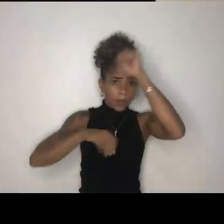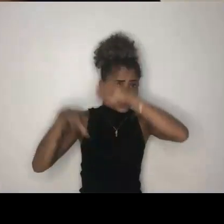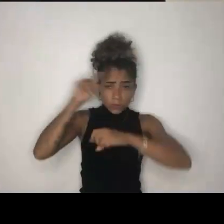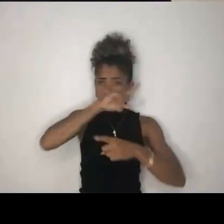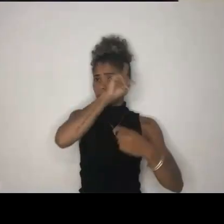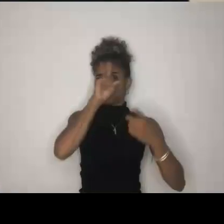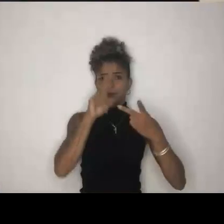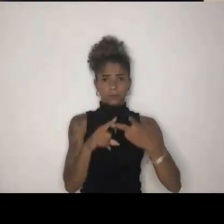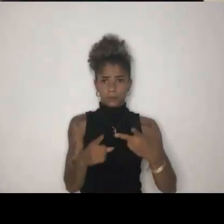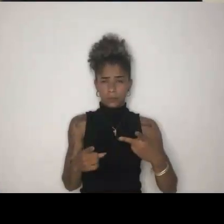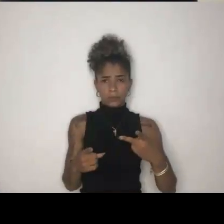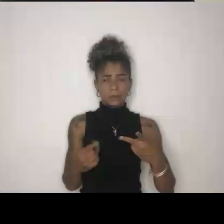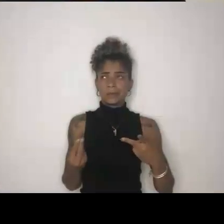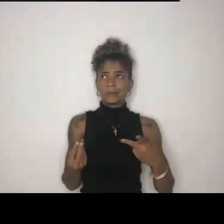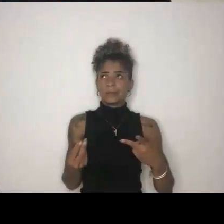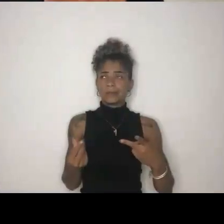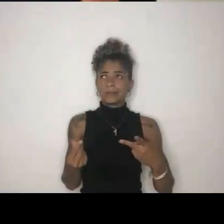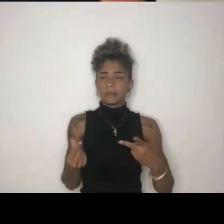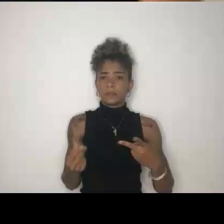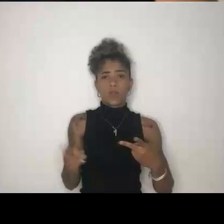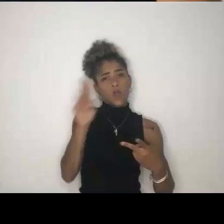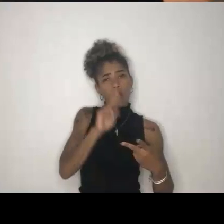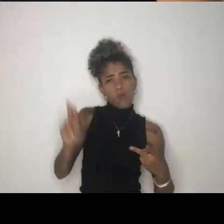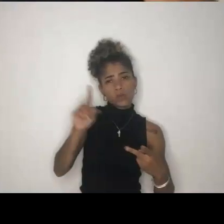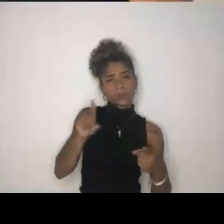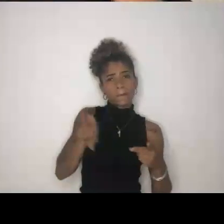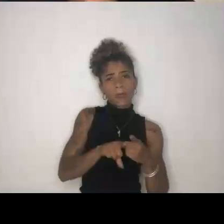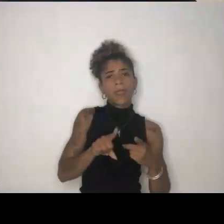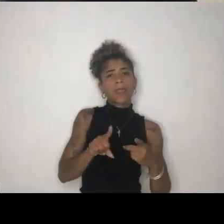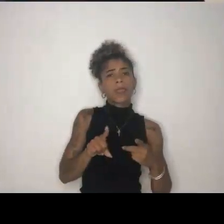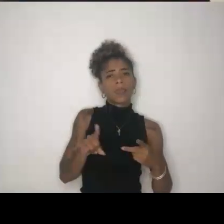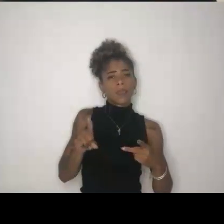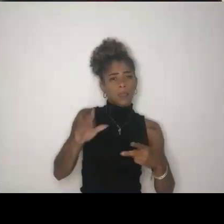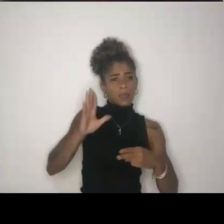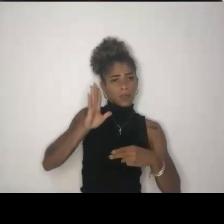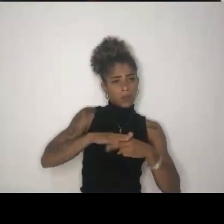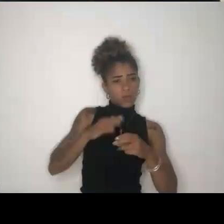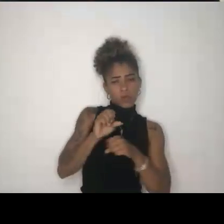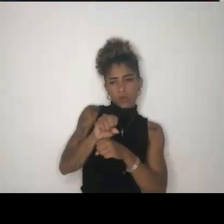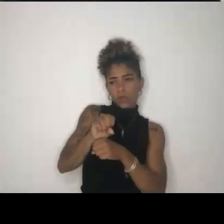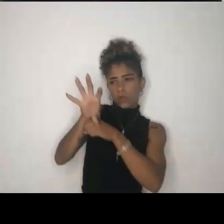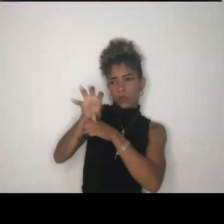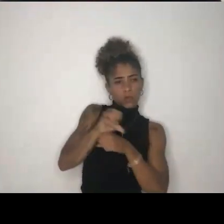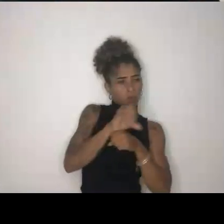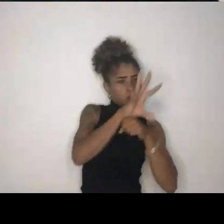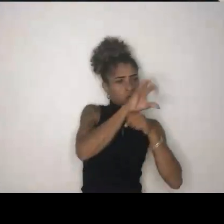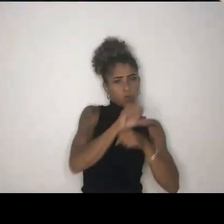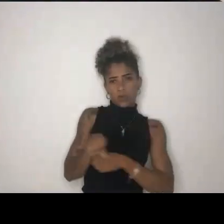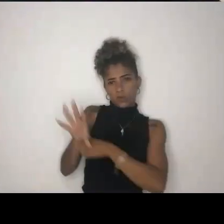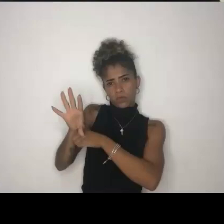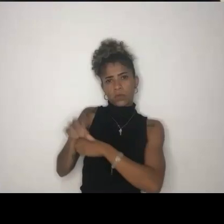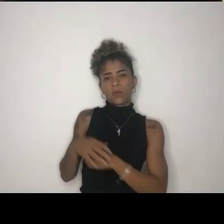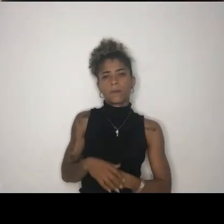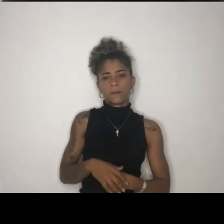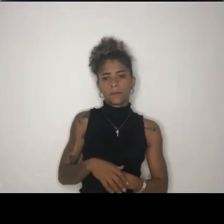todas as eu uso aqui muito viu Ray ele tem uma especificação muito grande assim de